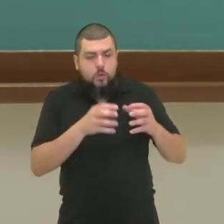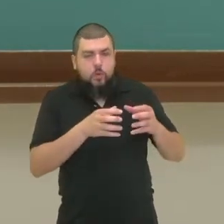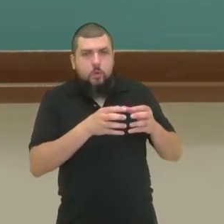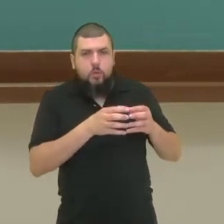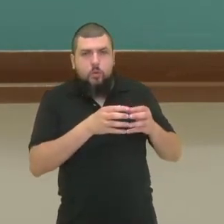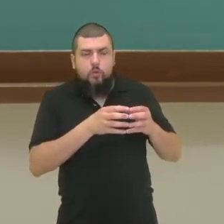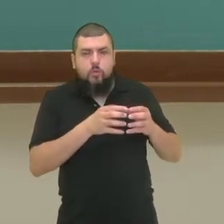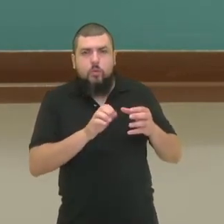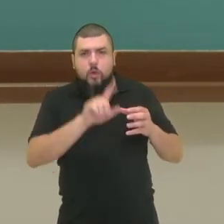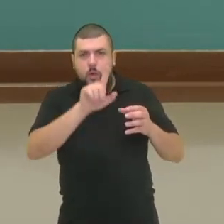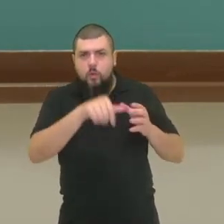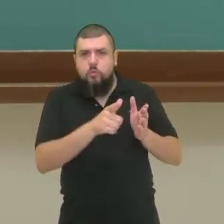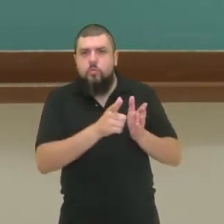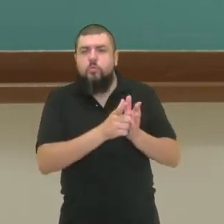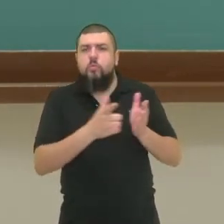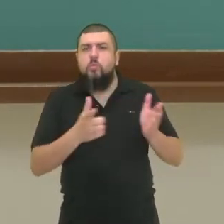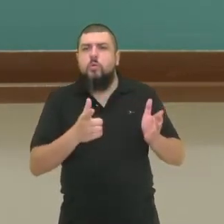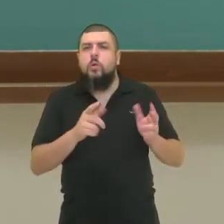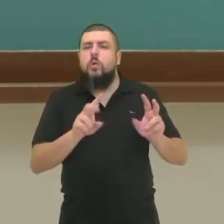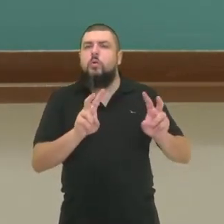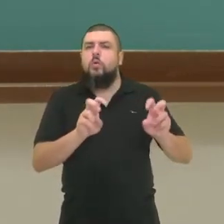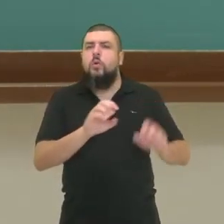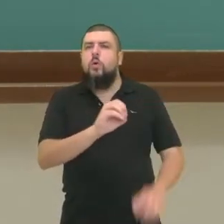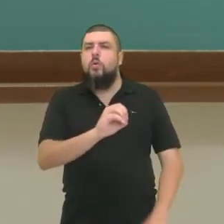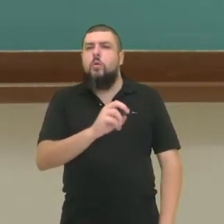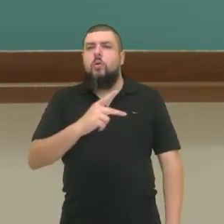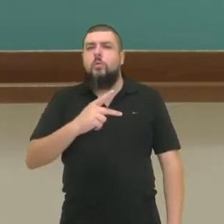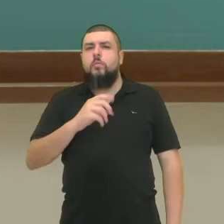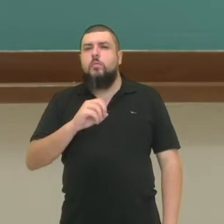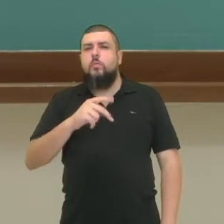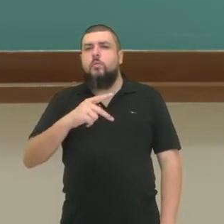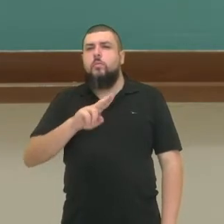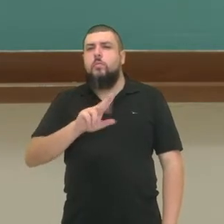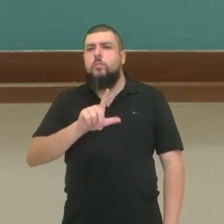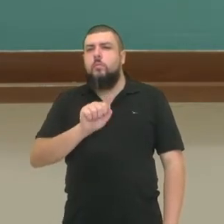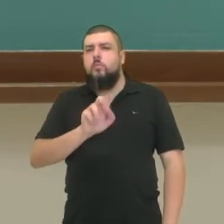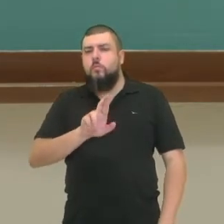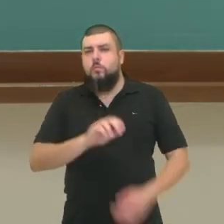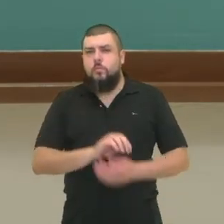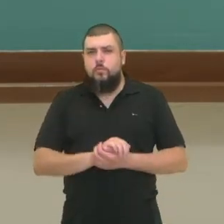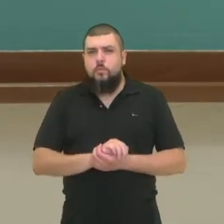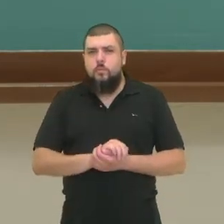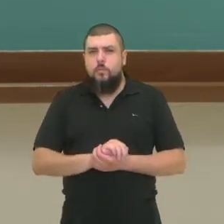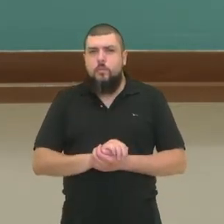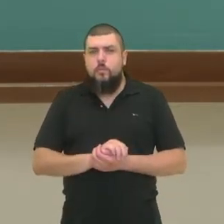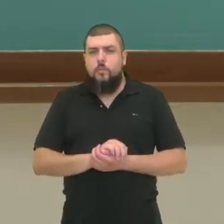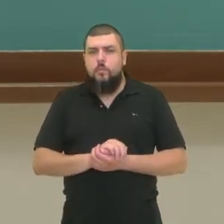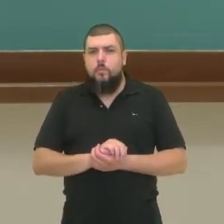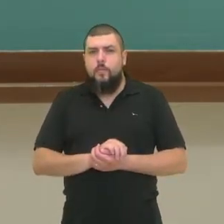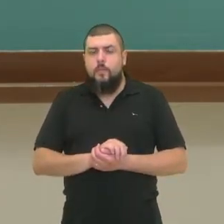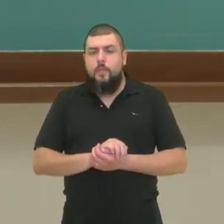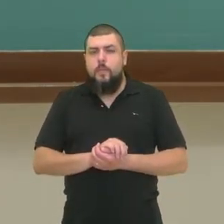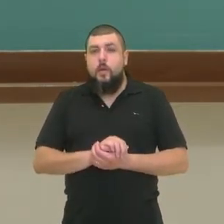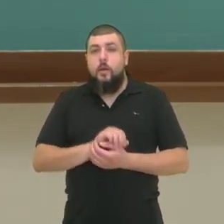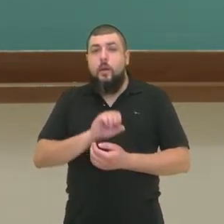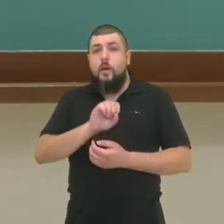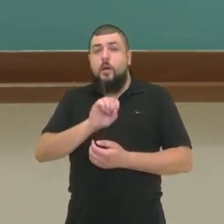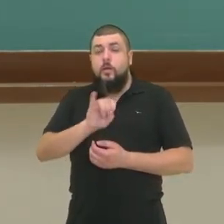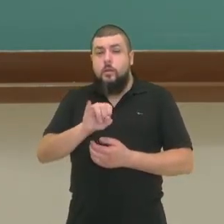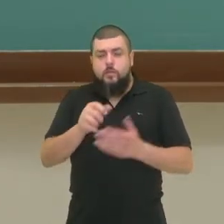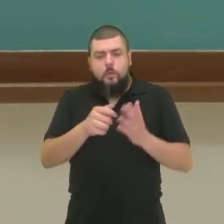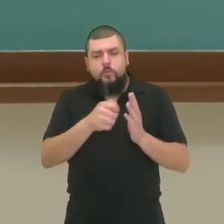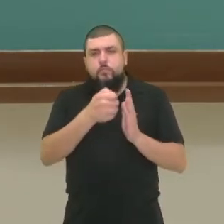Popular. Quando a opinião é dada também por uma pessoa que assinou o editorial,